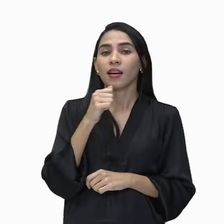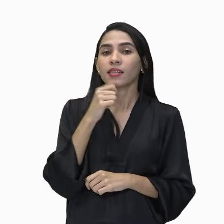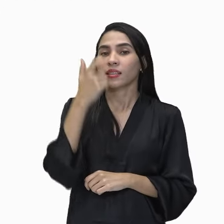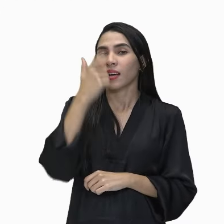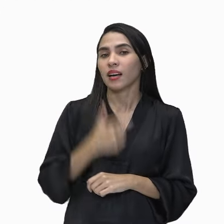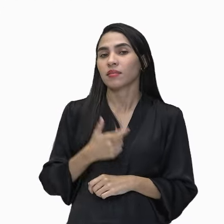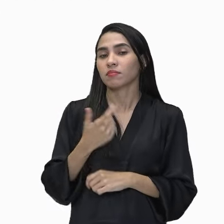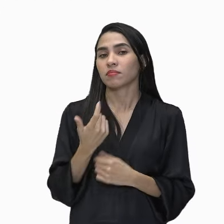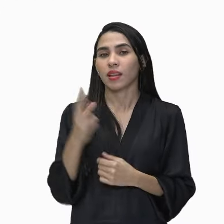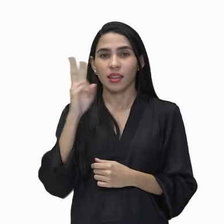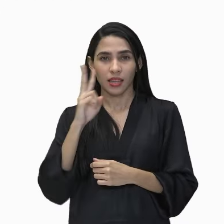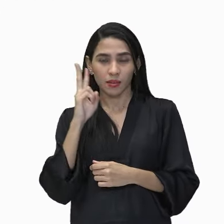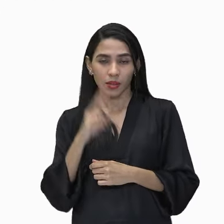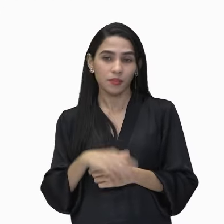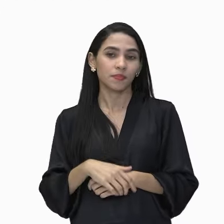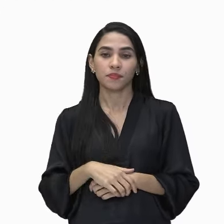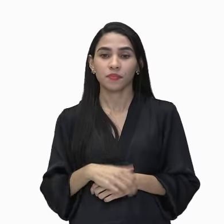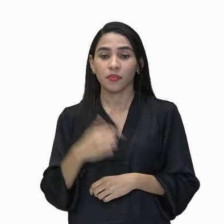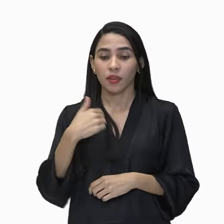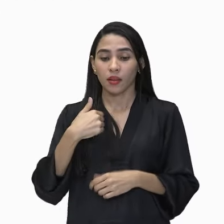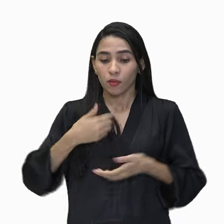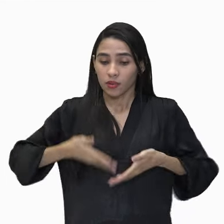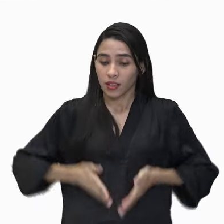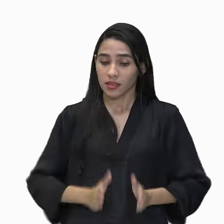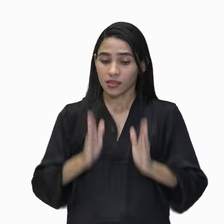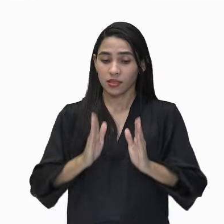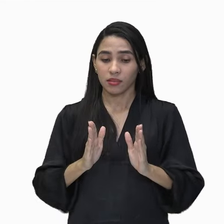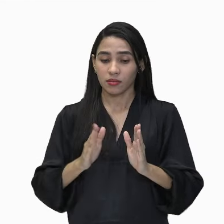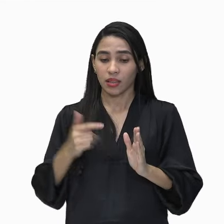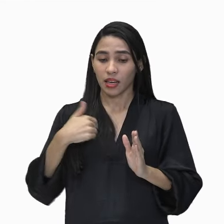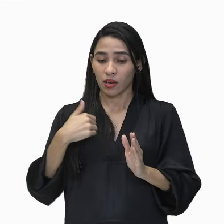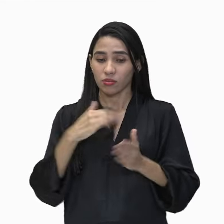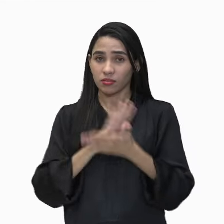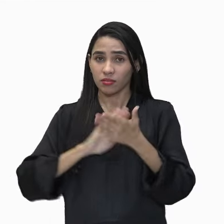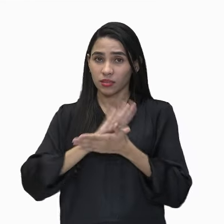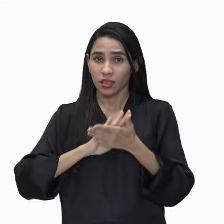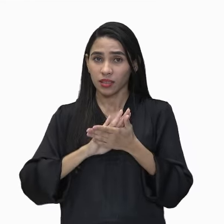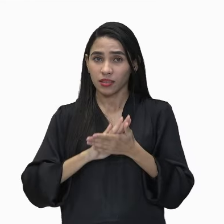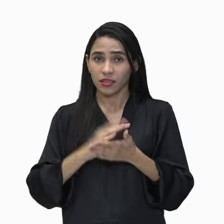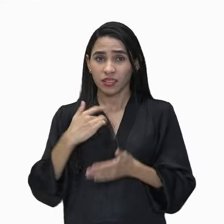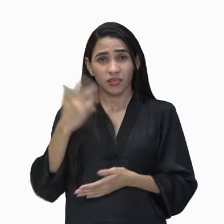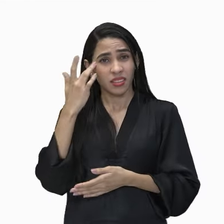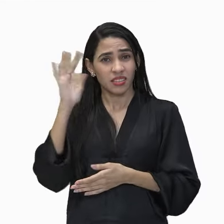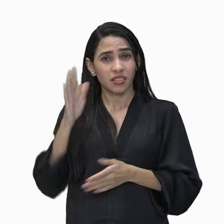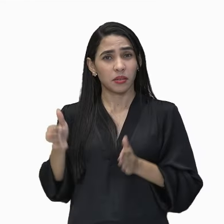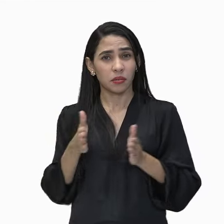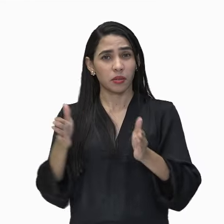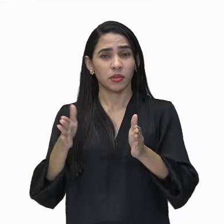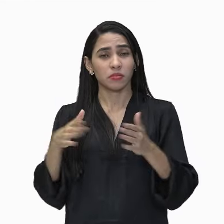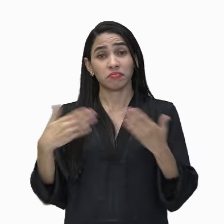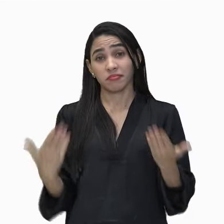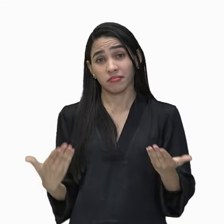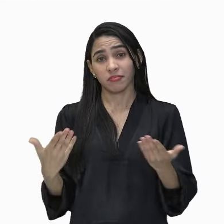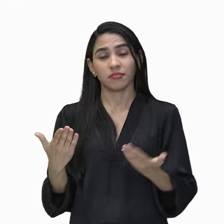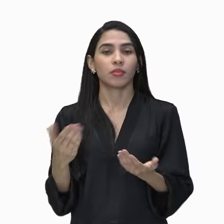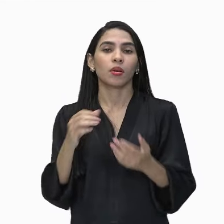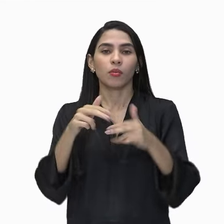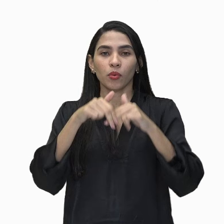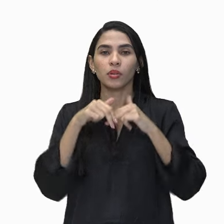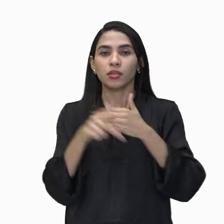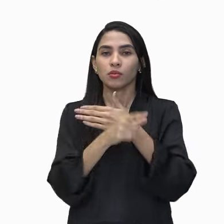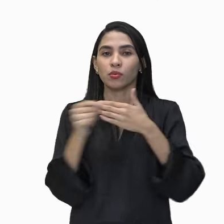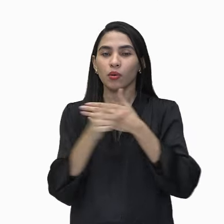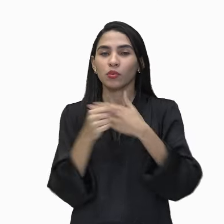sou. Lembra? Eu vim do nada, eu sou um nada e eu nem sei para onde eu vou. Portanto, Sartre fala que nós vamos